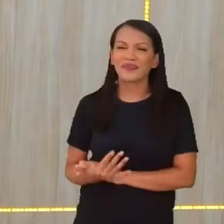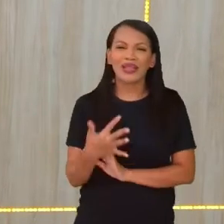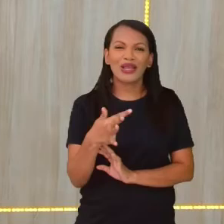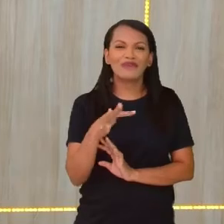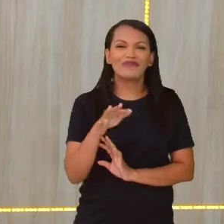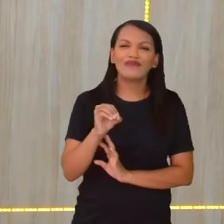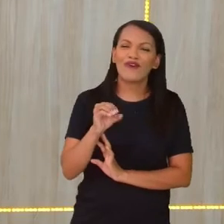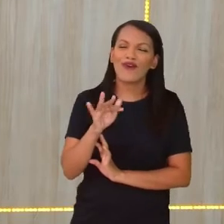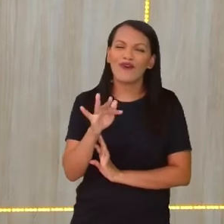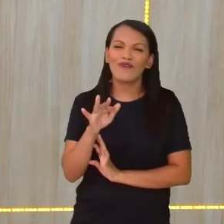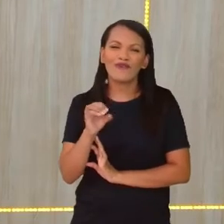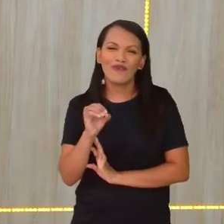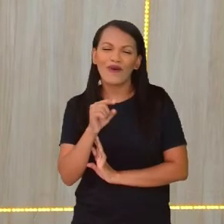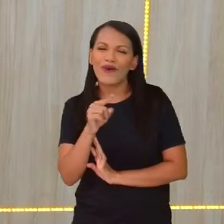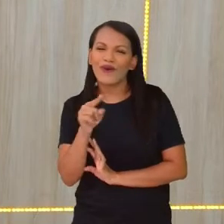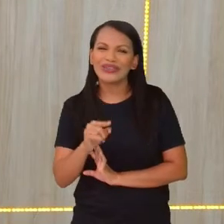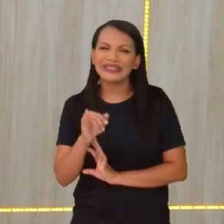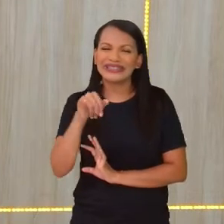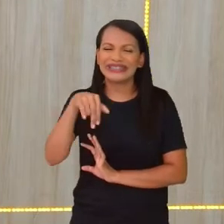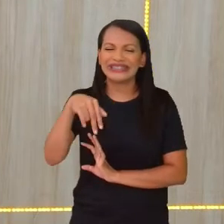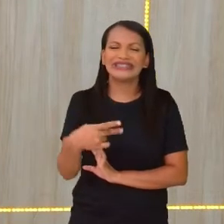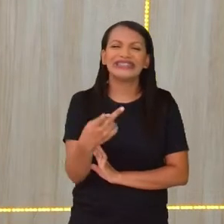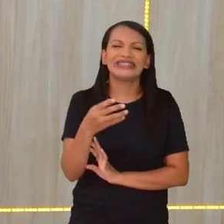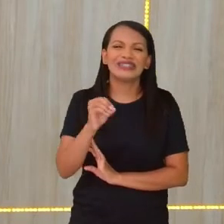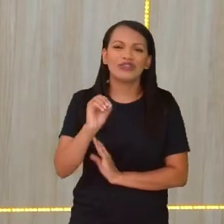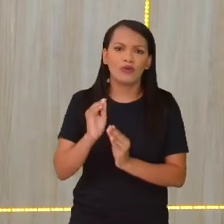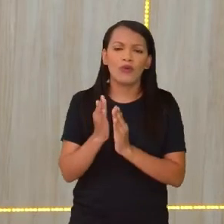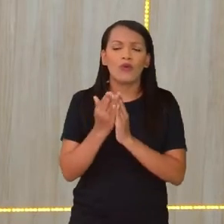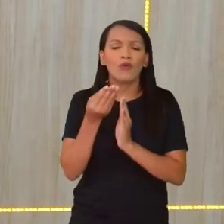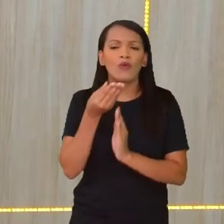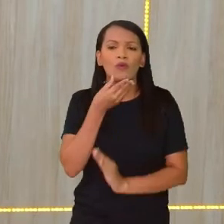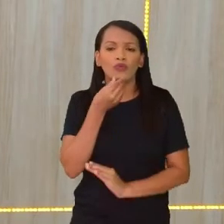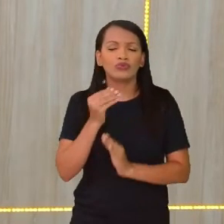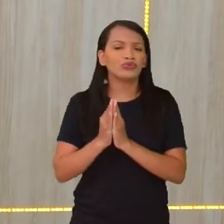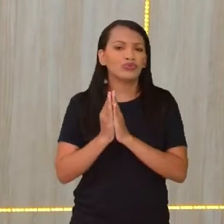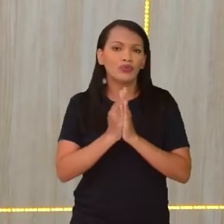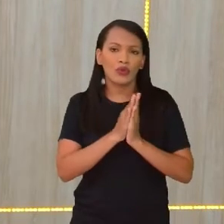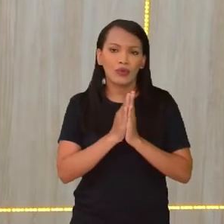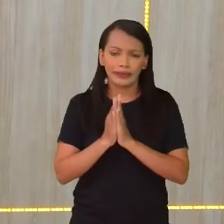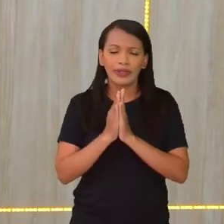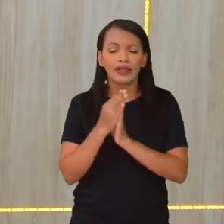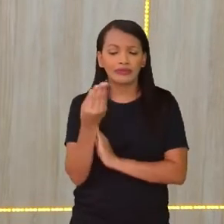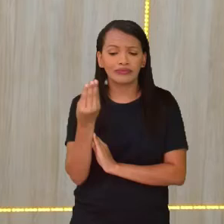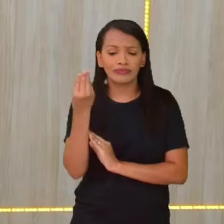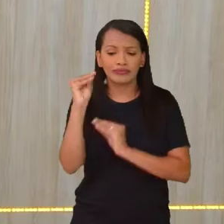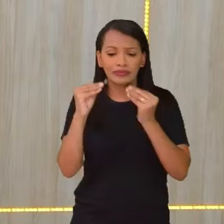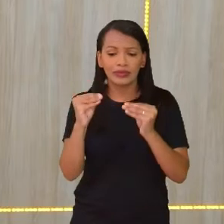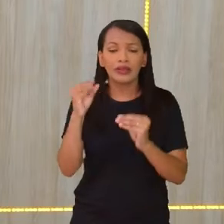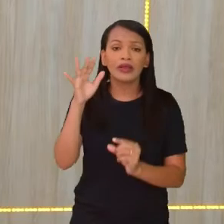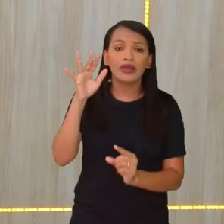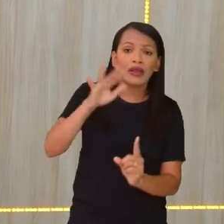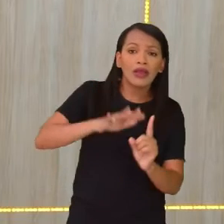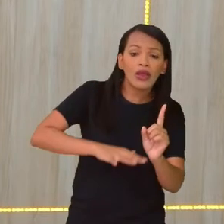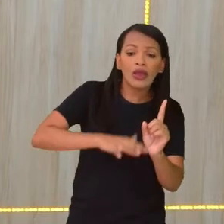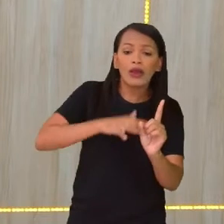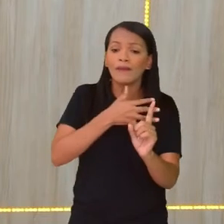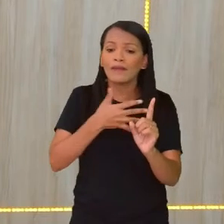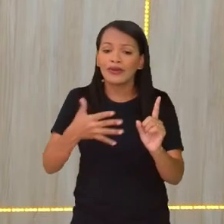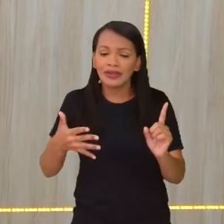Fofozinho, que é esse bonequinho que a gente coloca vez ou outra nos slides em homenagem ao nosso